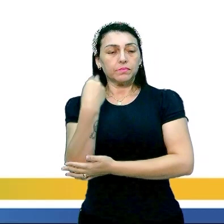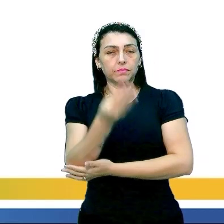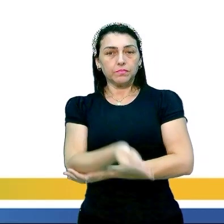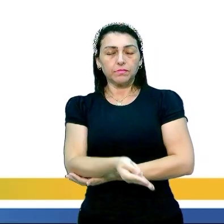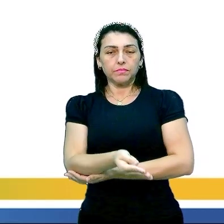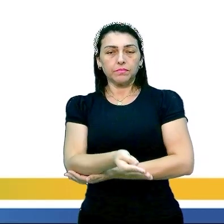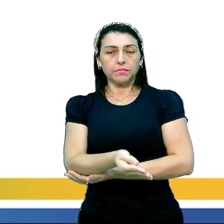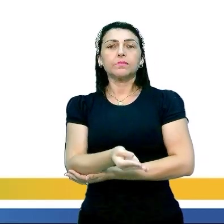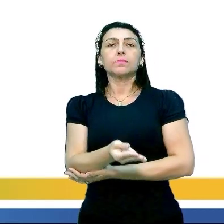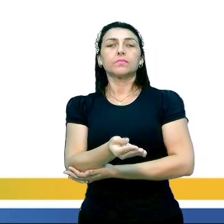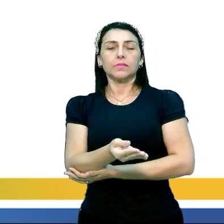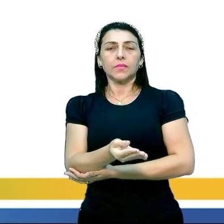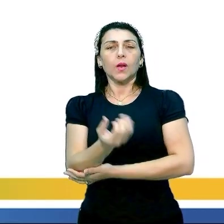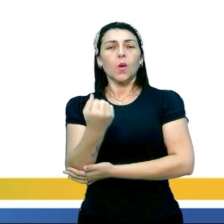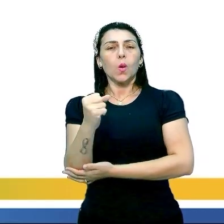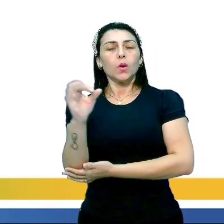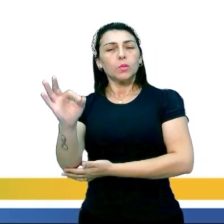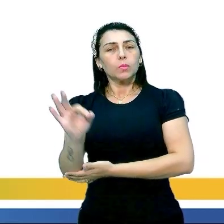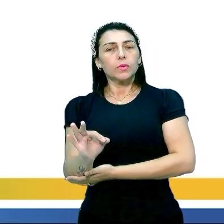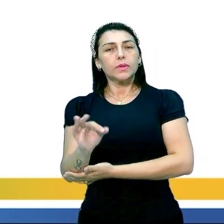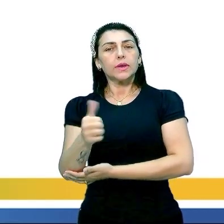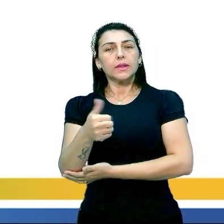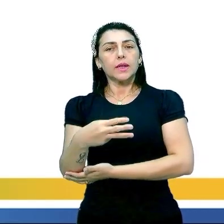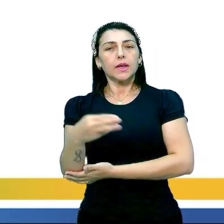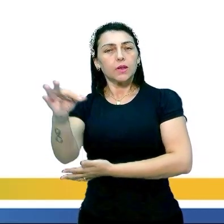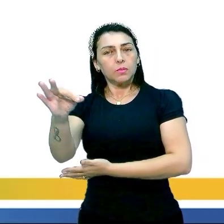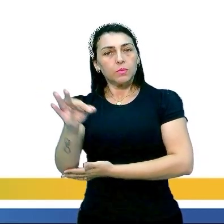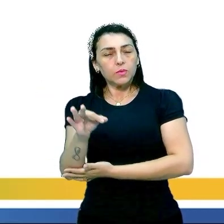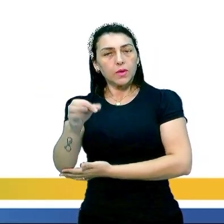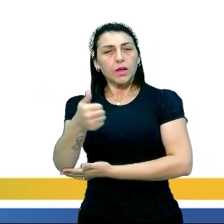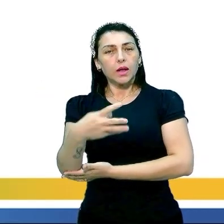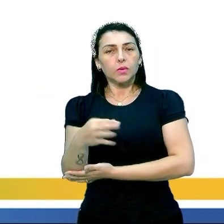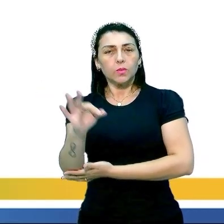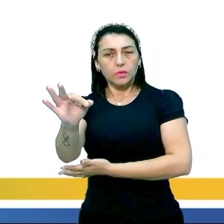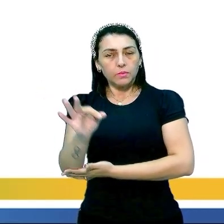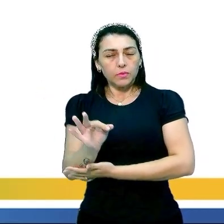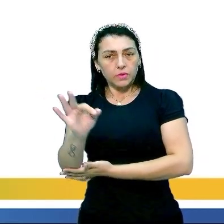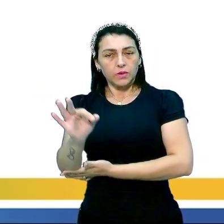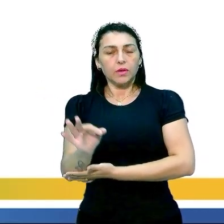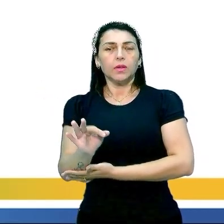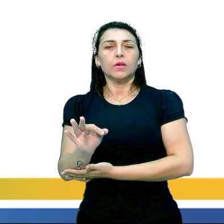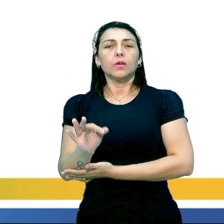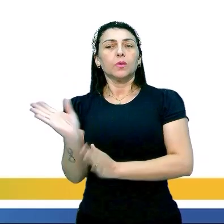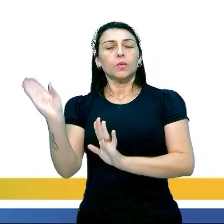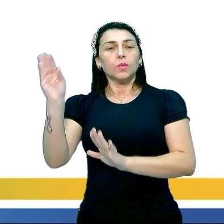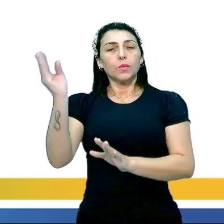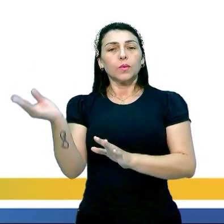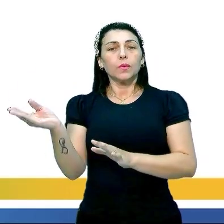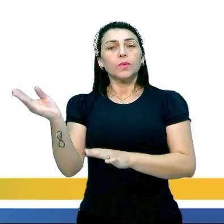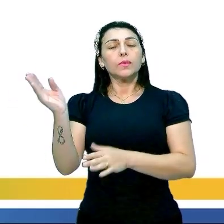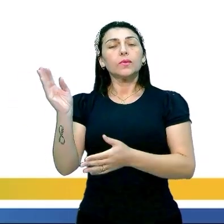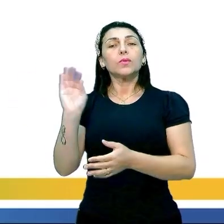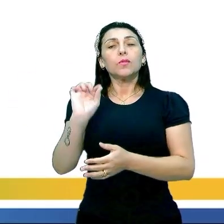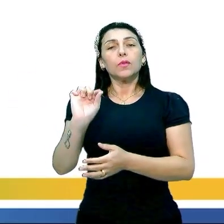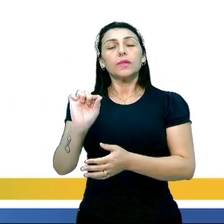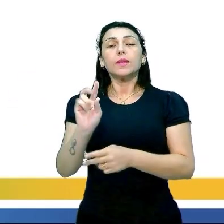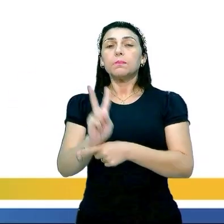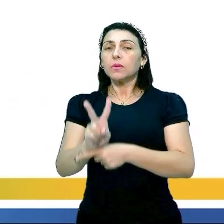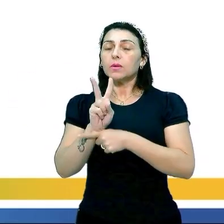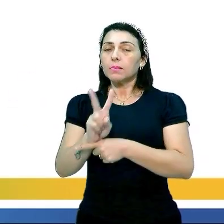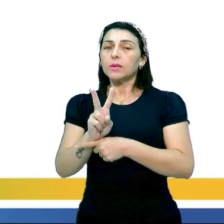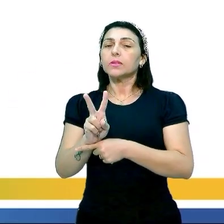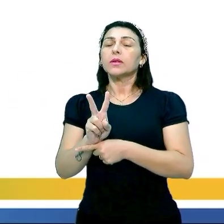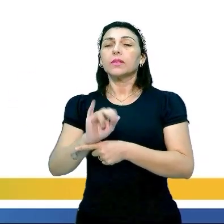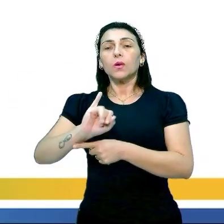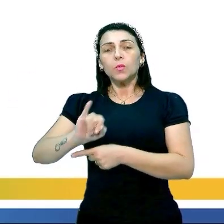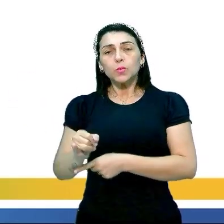devolver, ele vai colocar aí 8%, 13%, 14% em cima daquilo que você tomou emprestado.